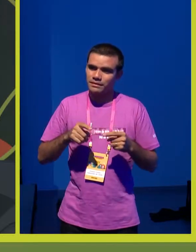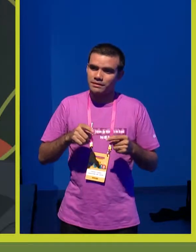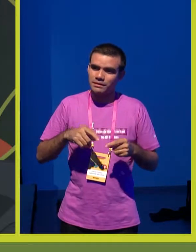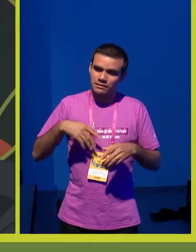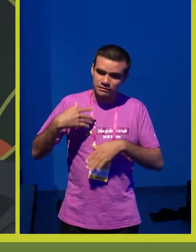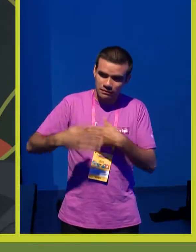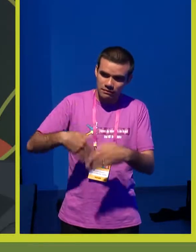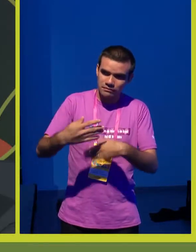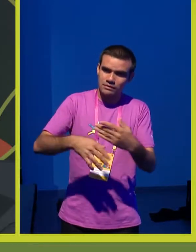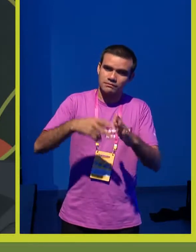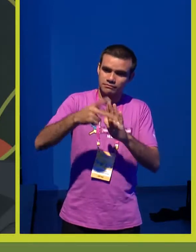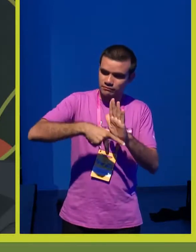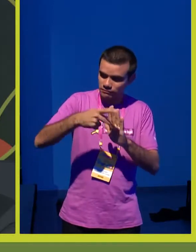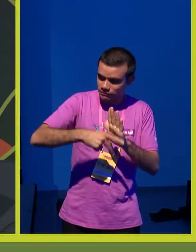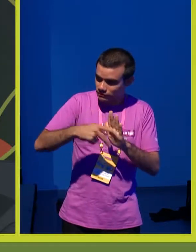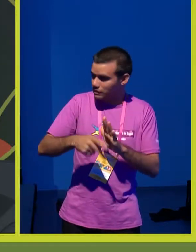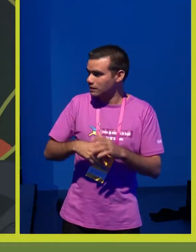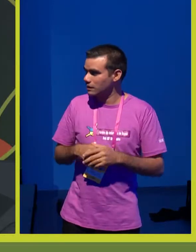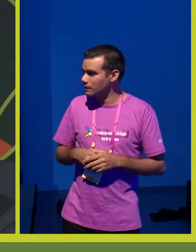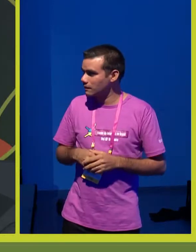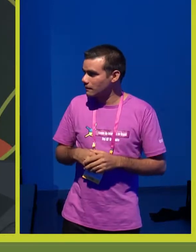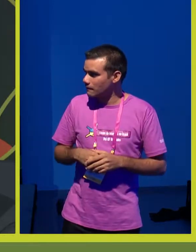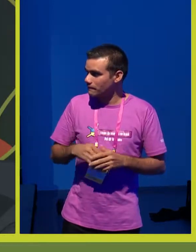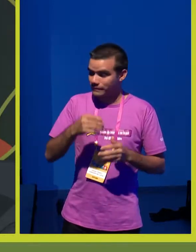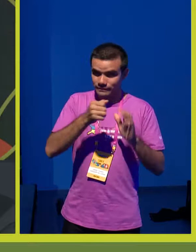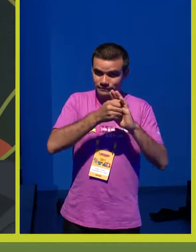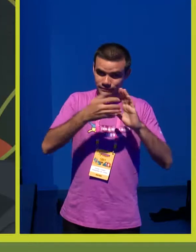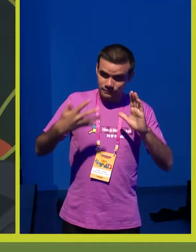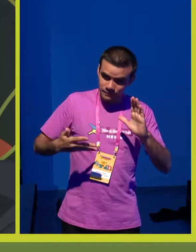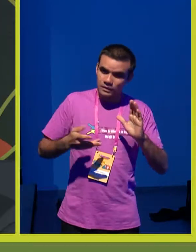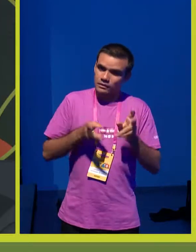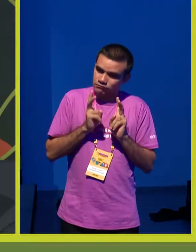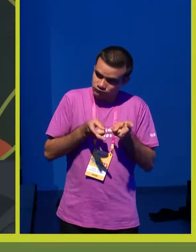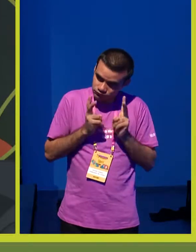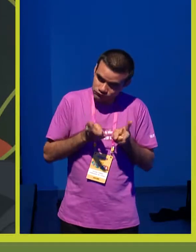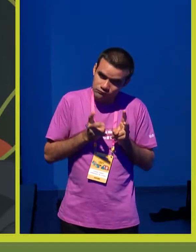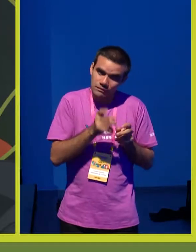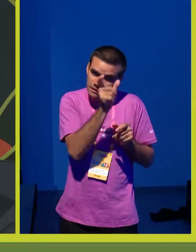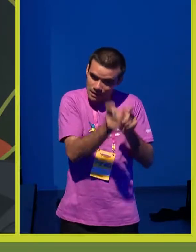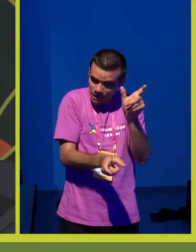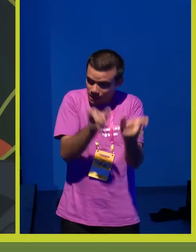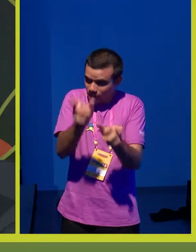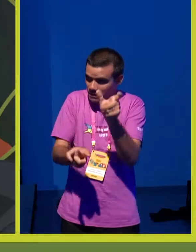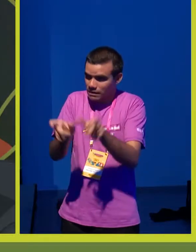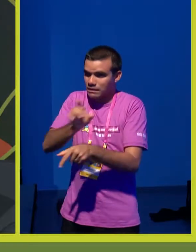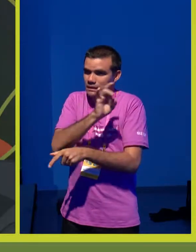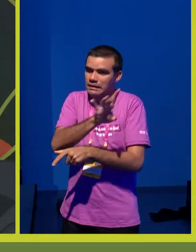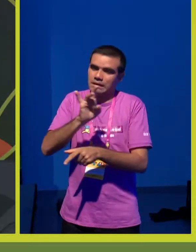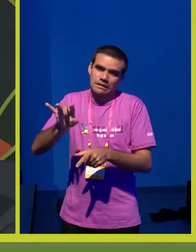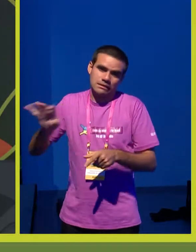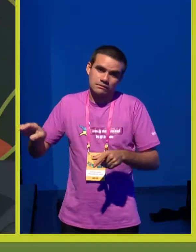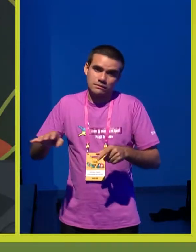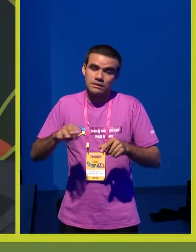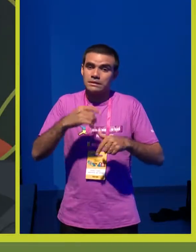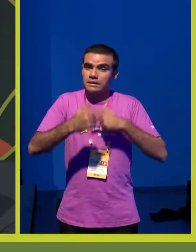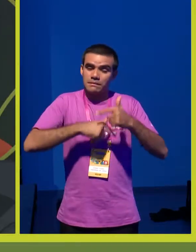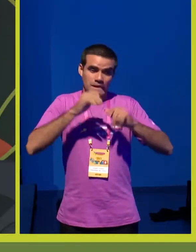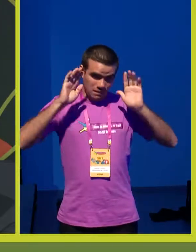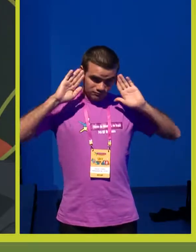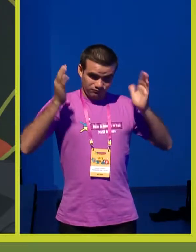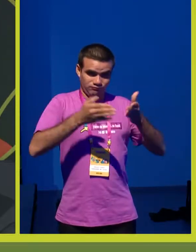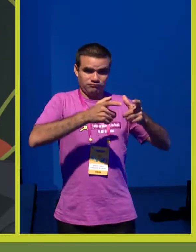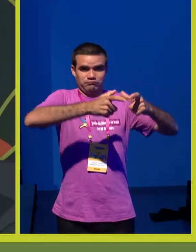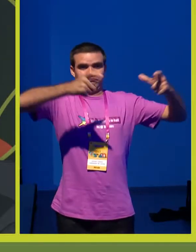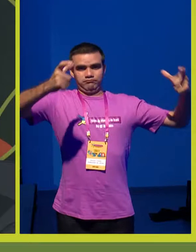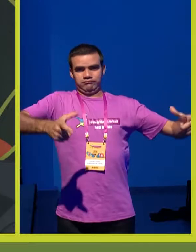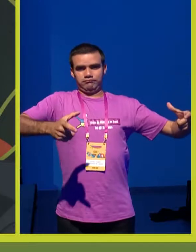desenvolvimento do projeto que é preservar essas características individuais e não trabalhar dentro do modelo massificado